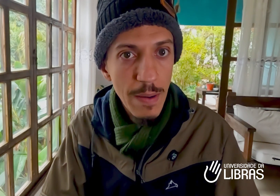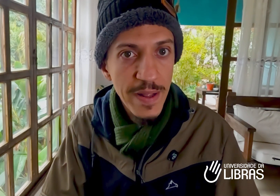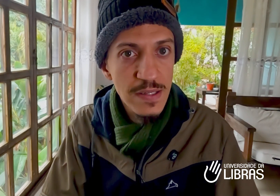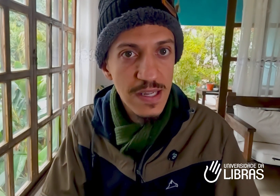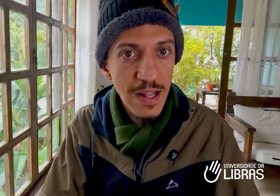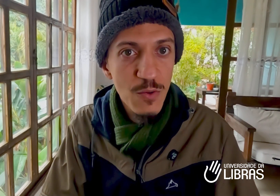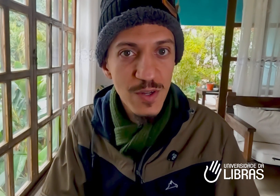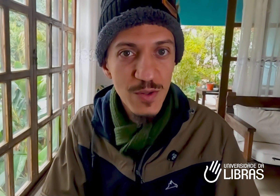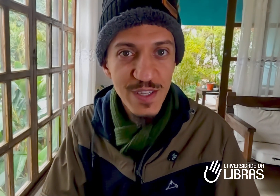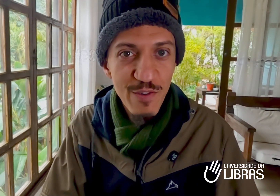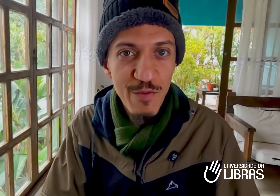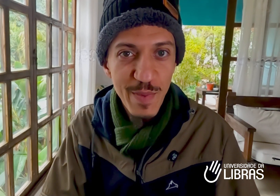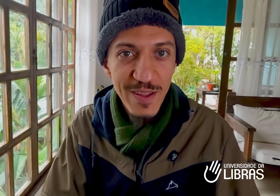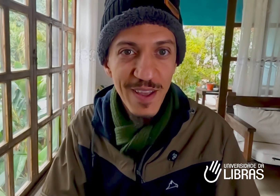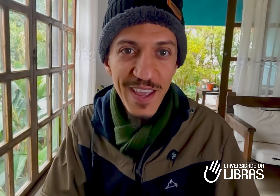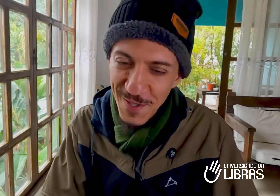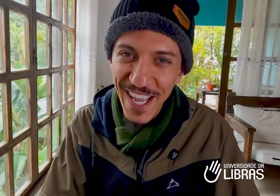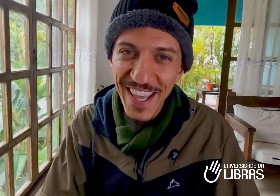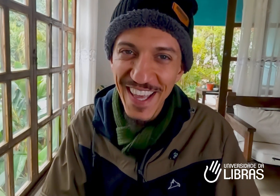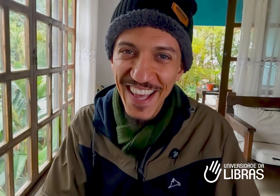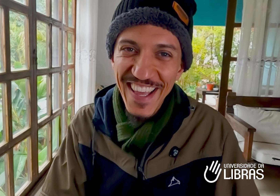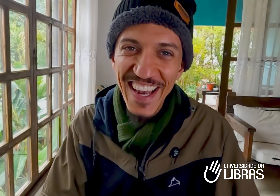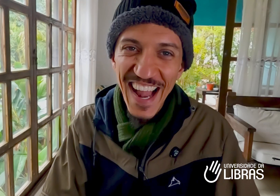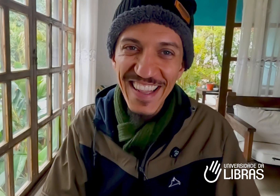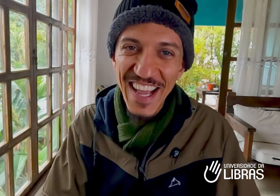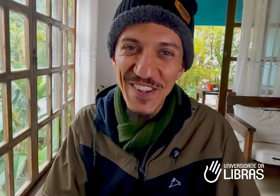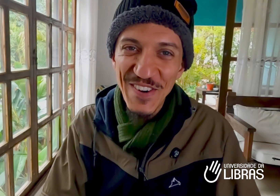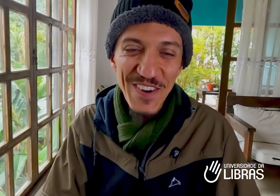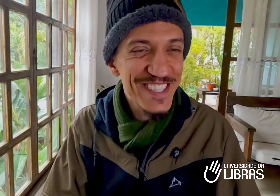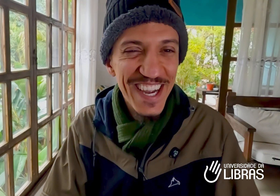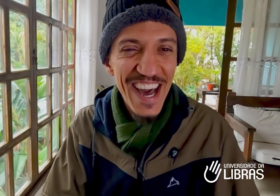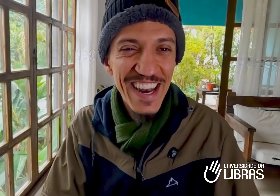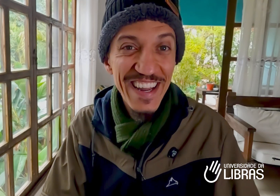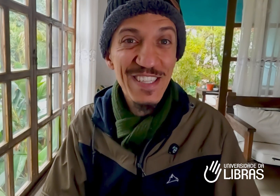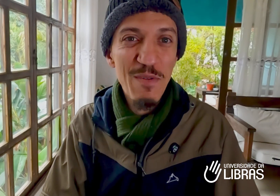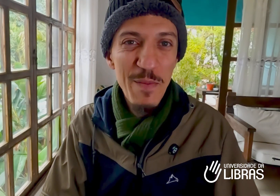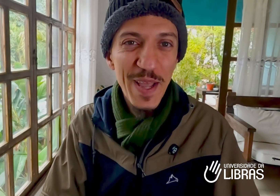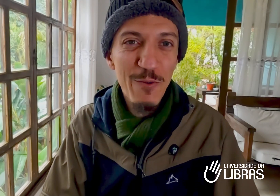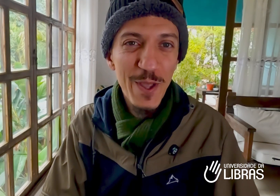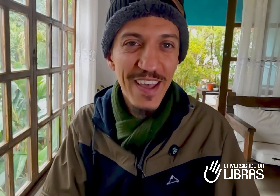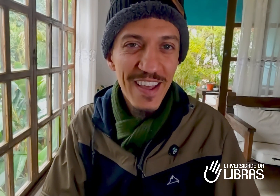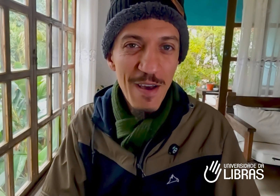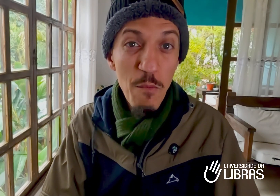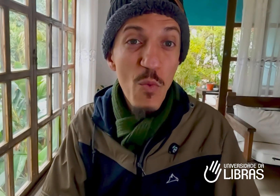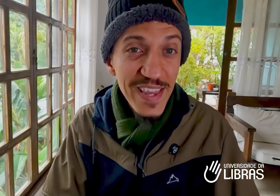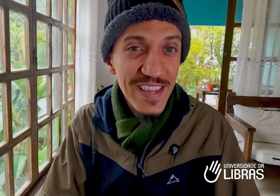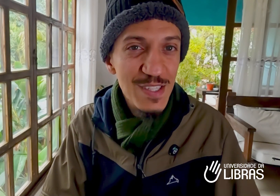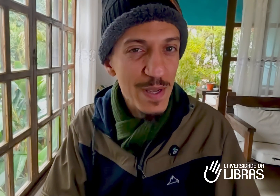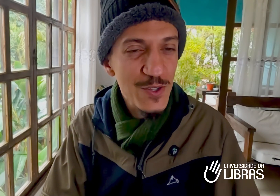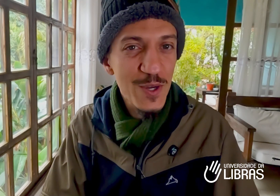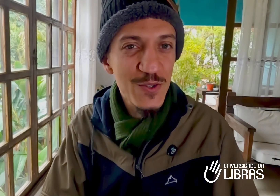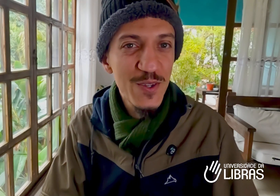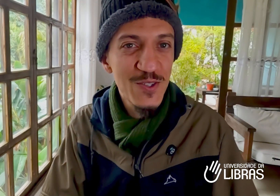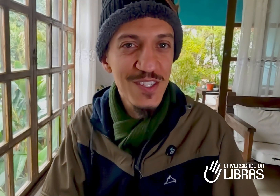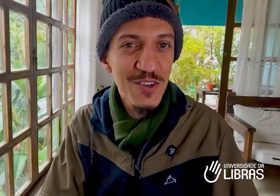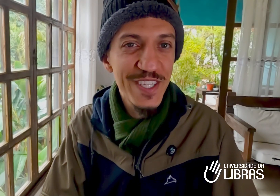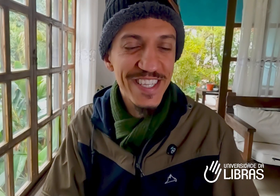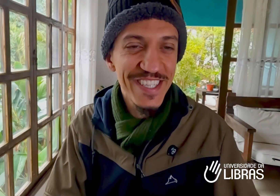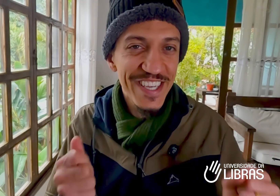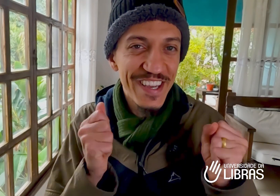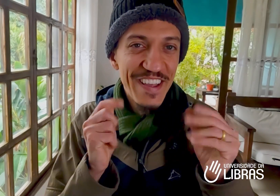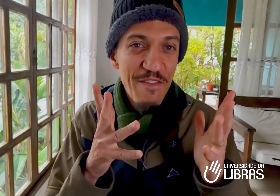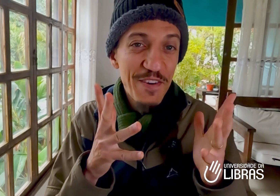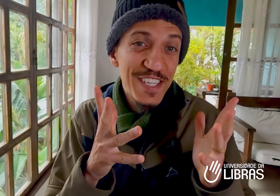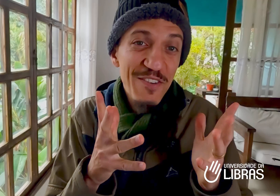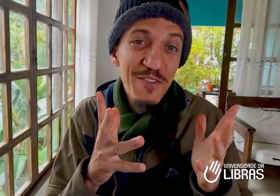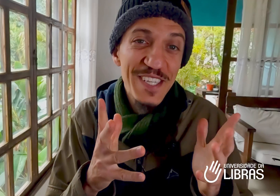seu aprendizado, com o seu desenvolvimento. E eu sei que lá dentro, quando chegar nesse momento aí, muitas pessoas surdas do seu dia a